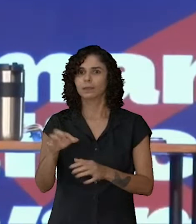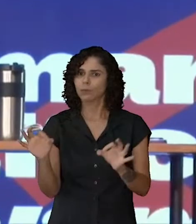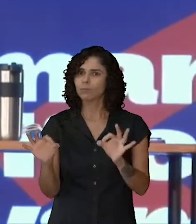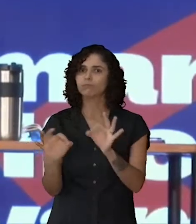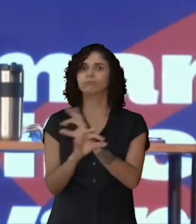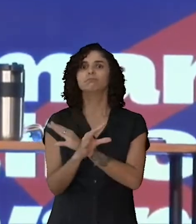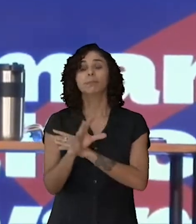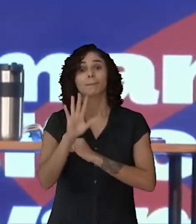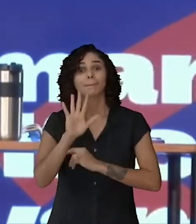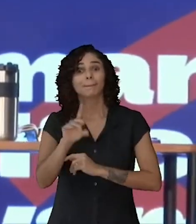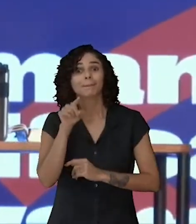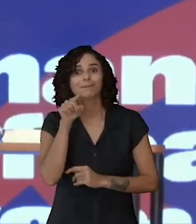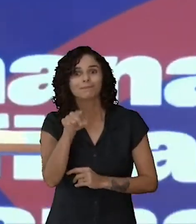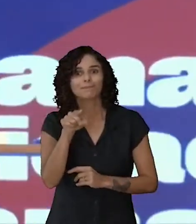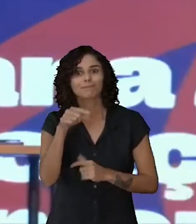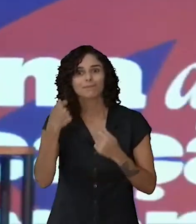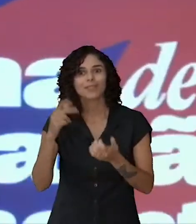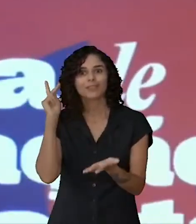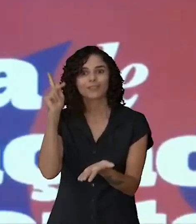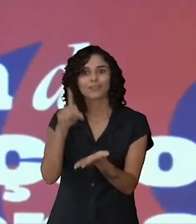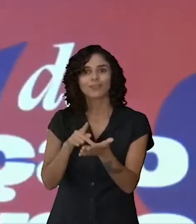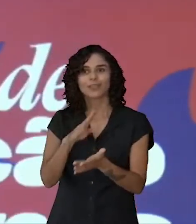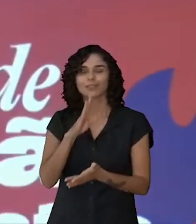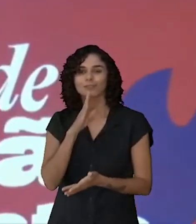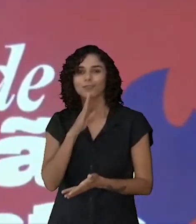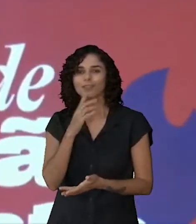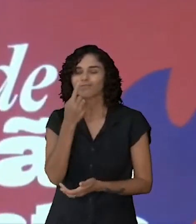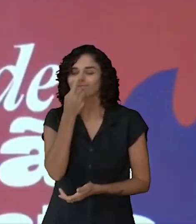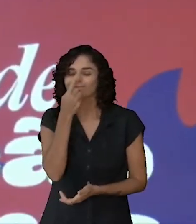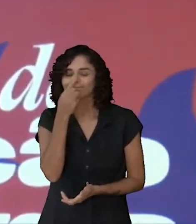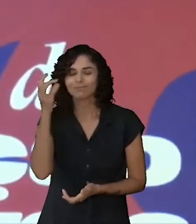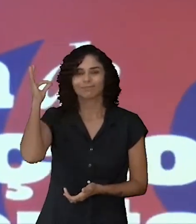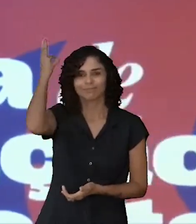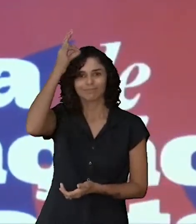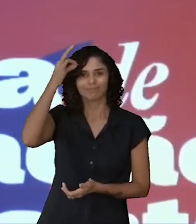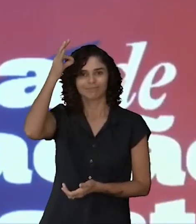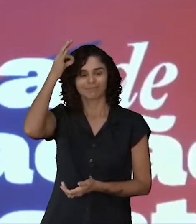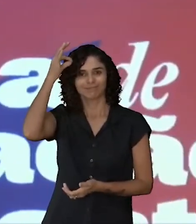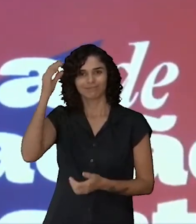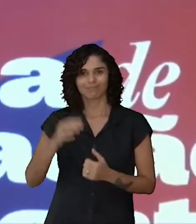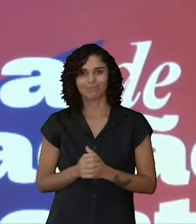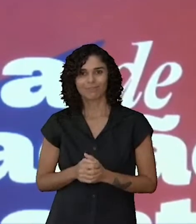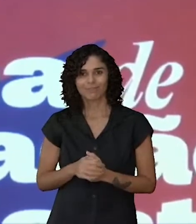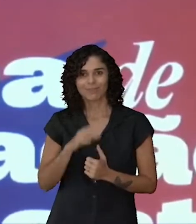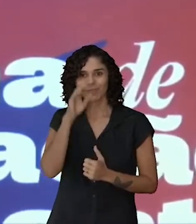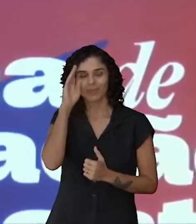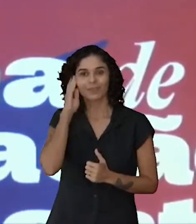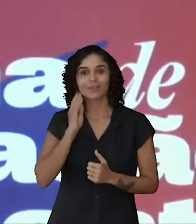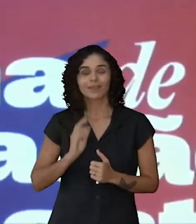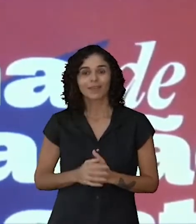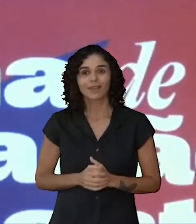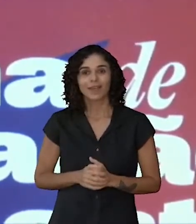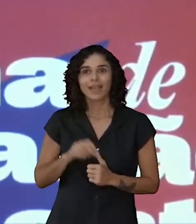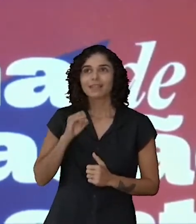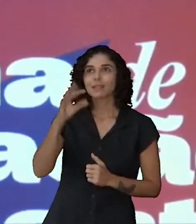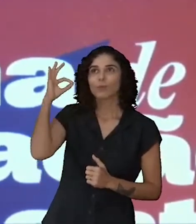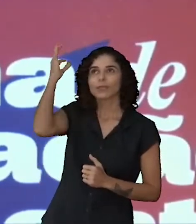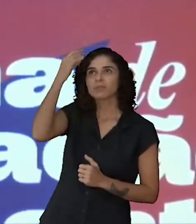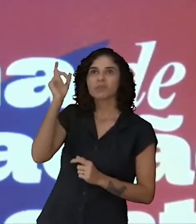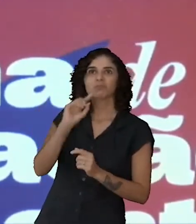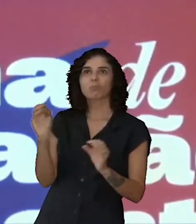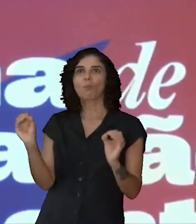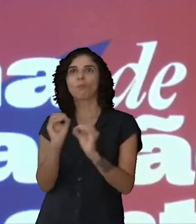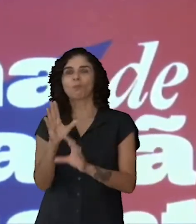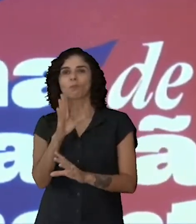Santo. Nada substitui isso. Se o Espírito não falar, você pode se emocionar, você pode cair